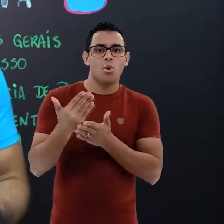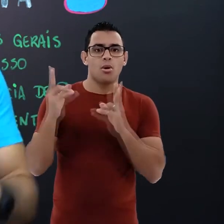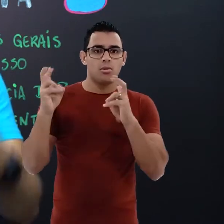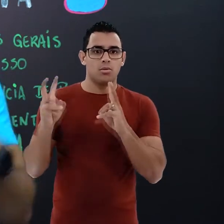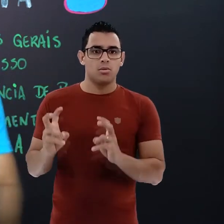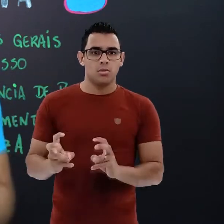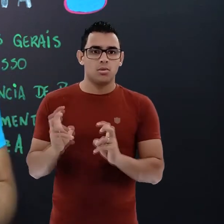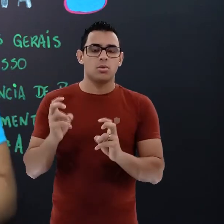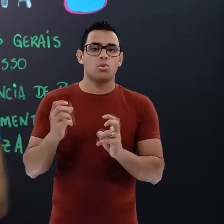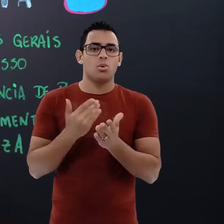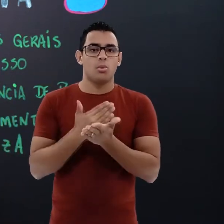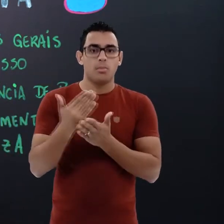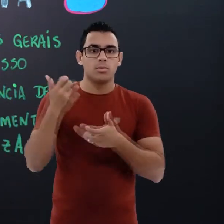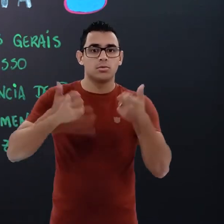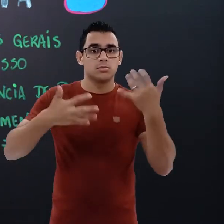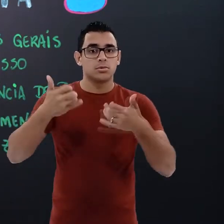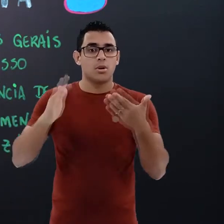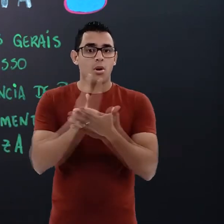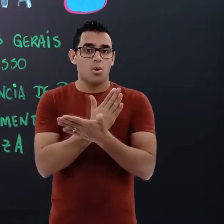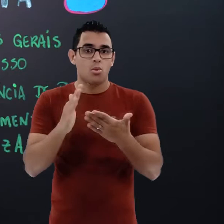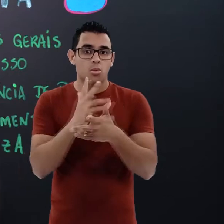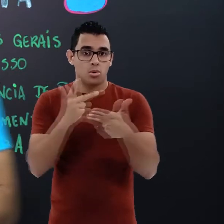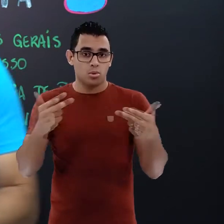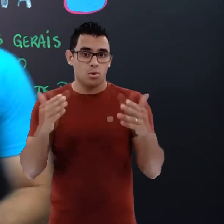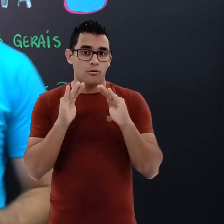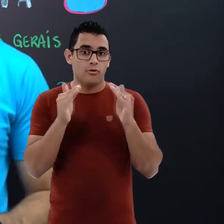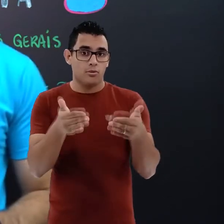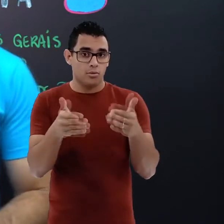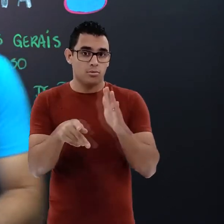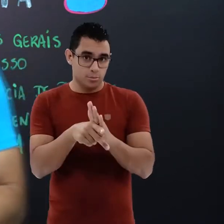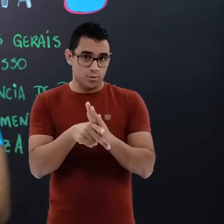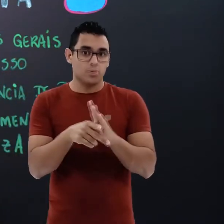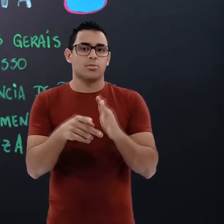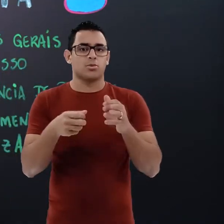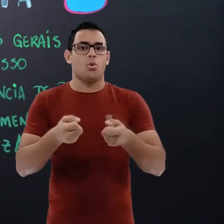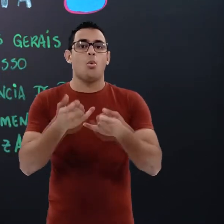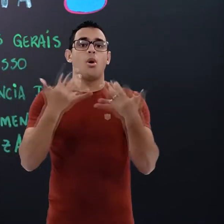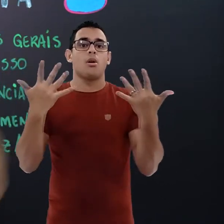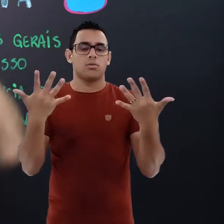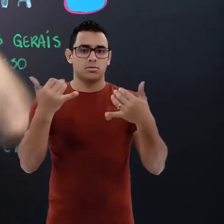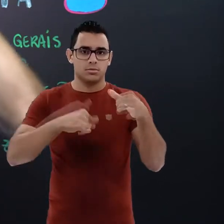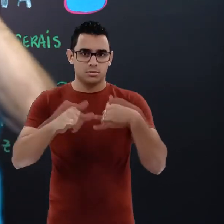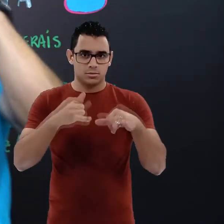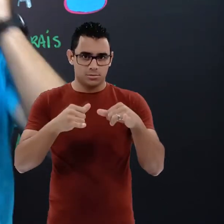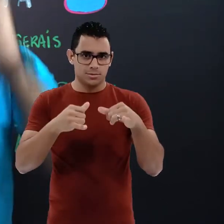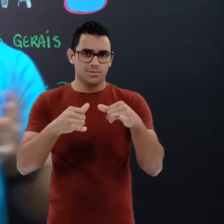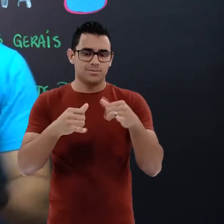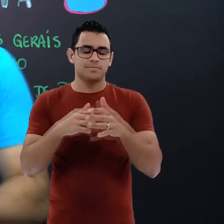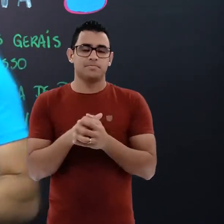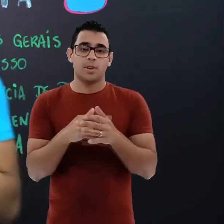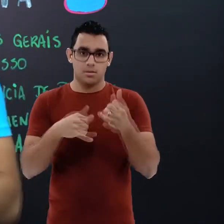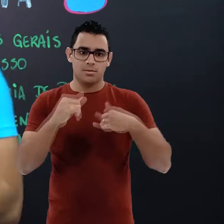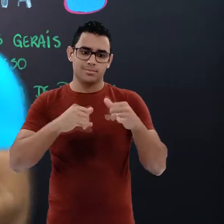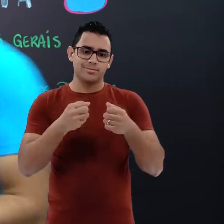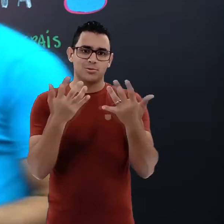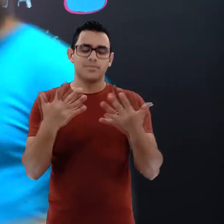esse assunto e comece a falar de alguns casos de estequiometria que nós vamos trabalhar. Bom, pessoas, a